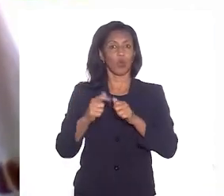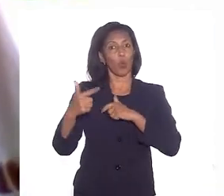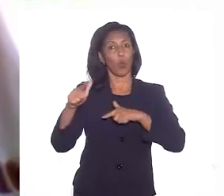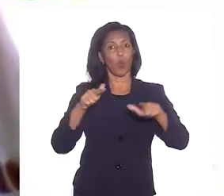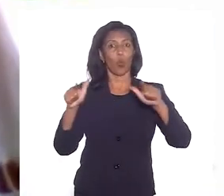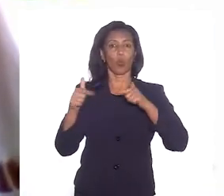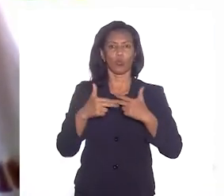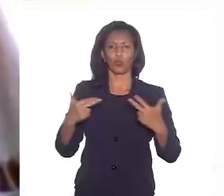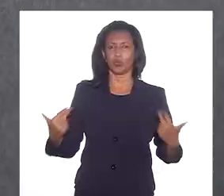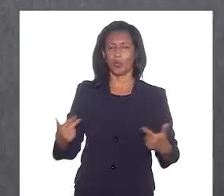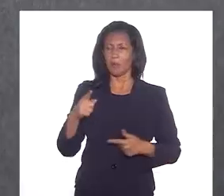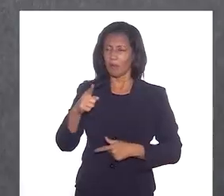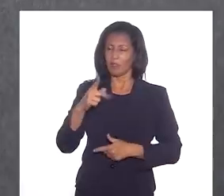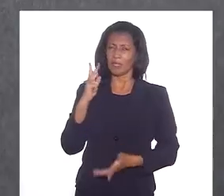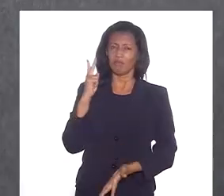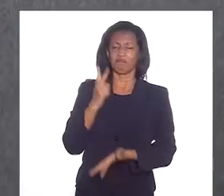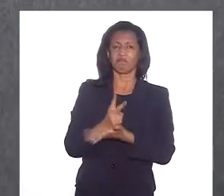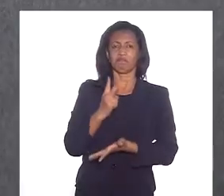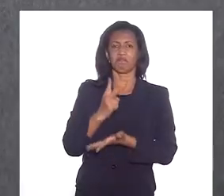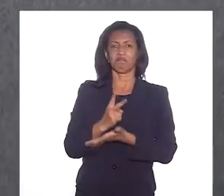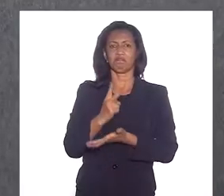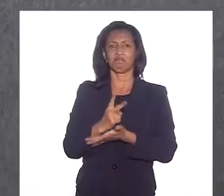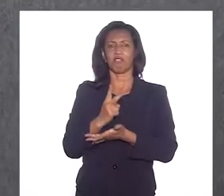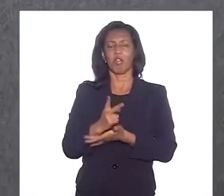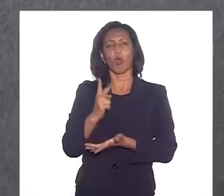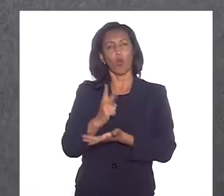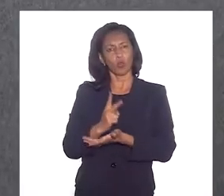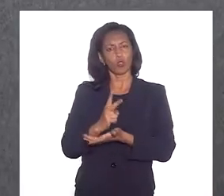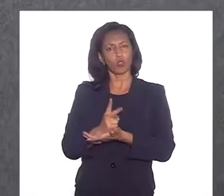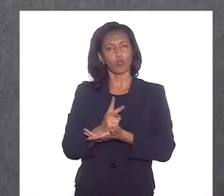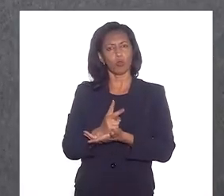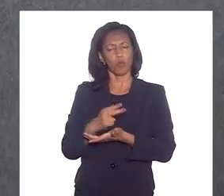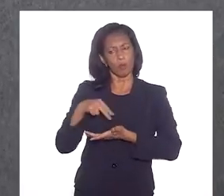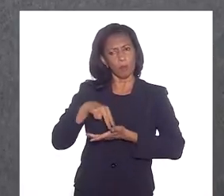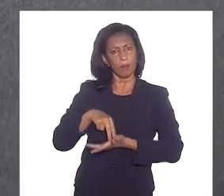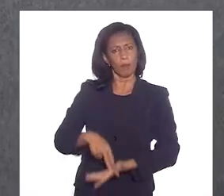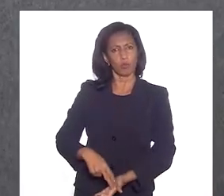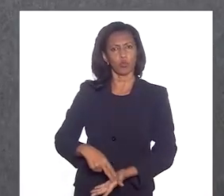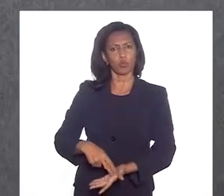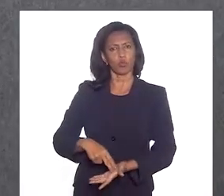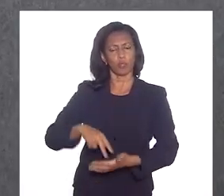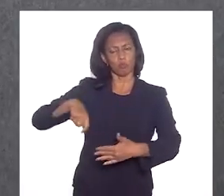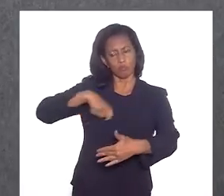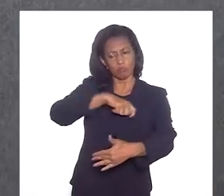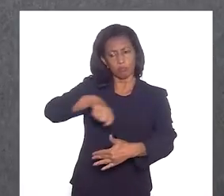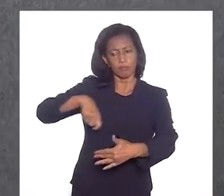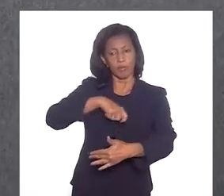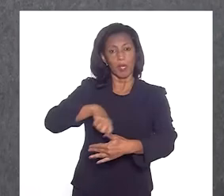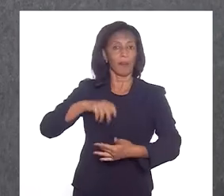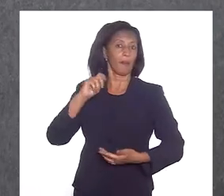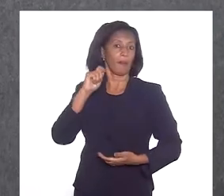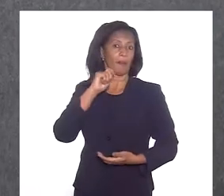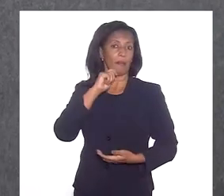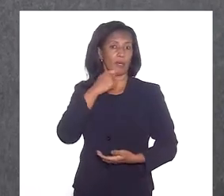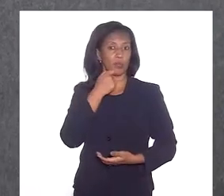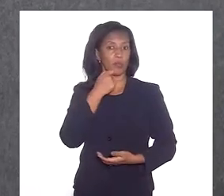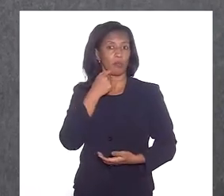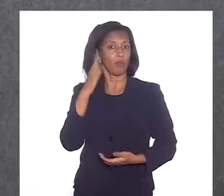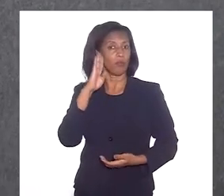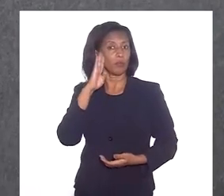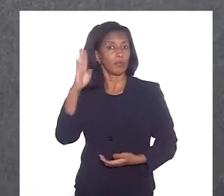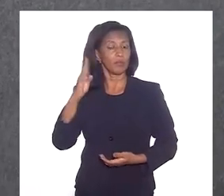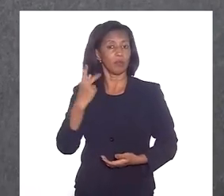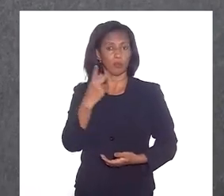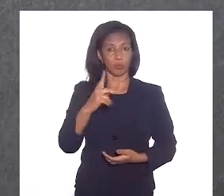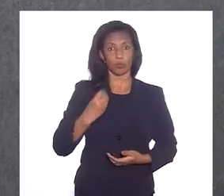outras coisas. Você ainda ficou nesse mesmo nicho, né, da gastronomia. Mas o pão realmente foi essencial, a